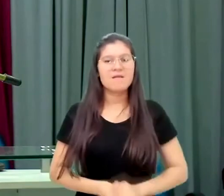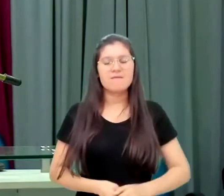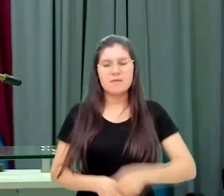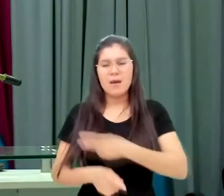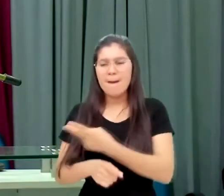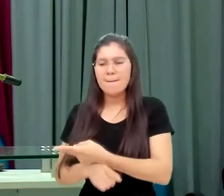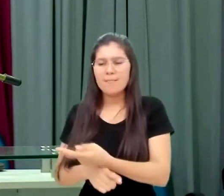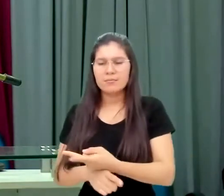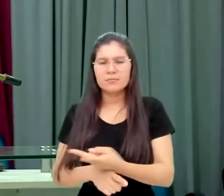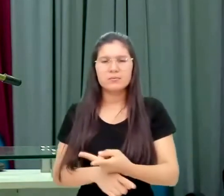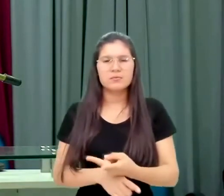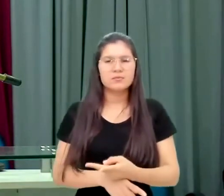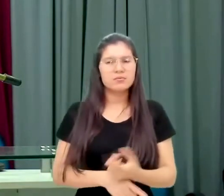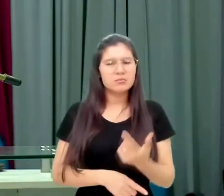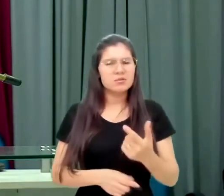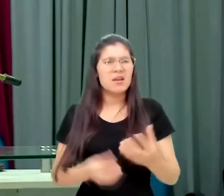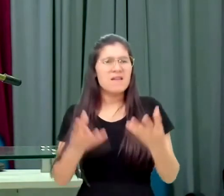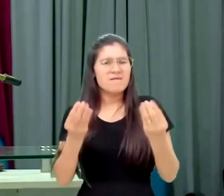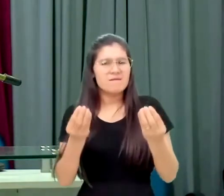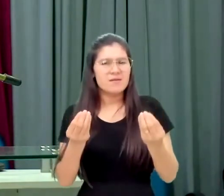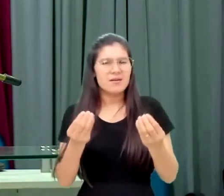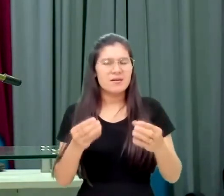disse, agora entra no teu quarto, fecha a porta,